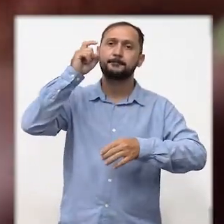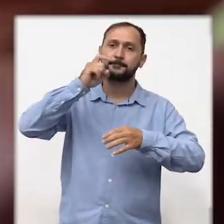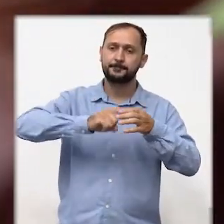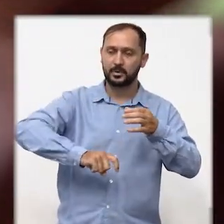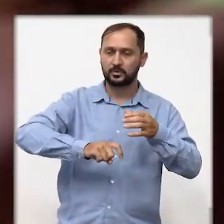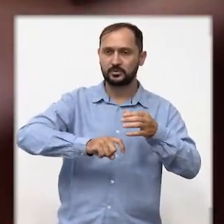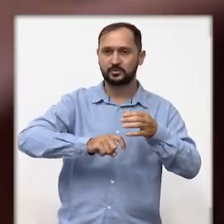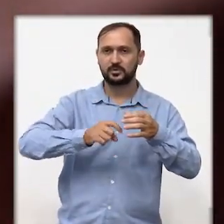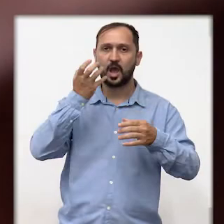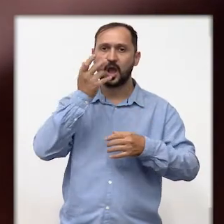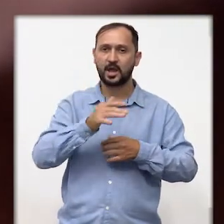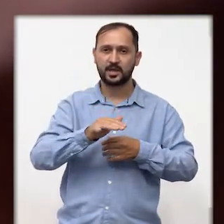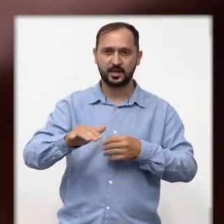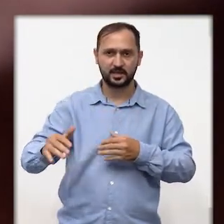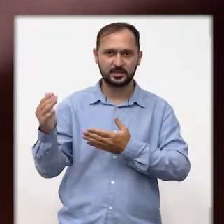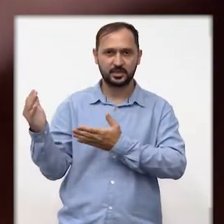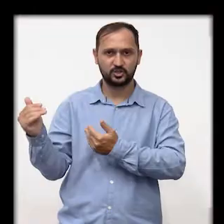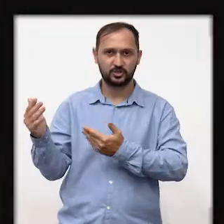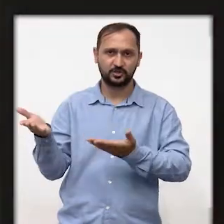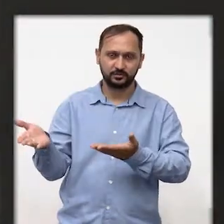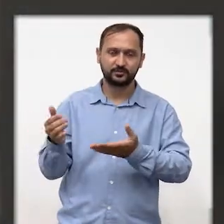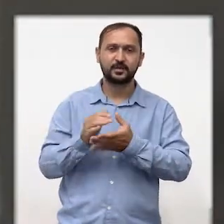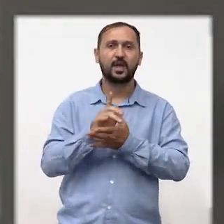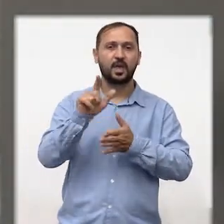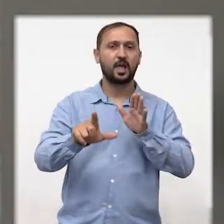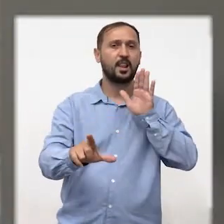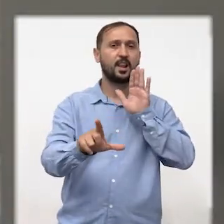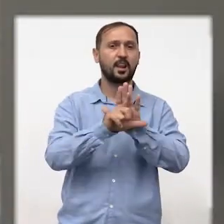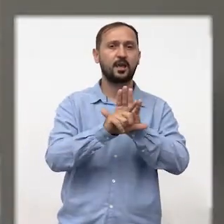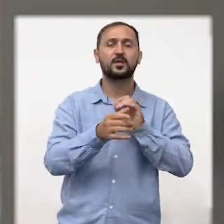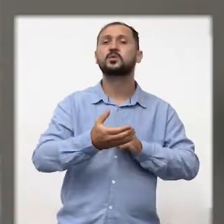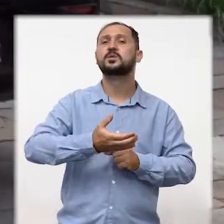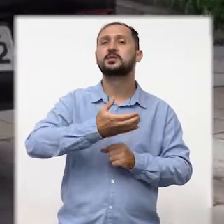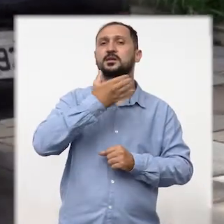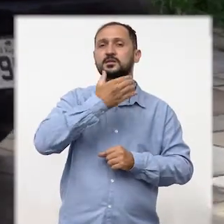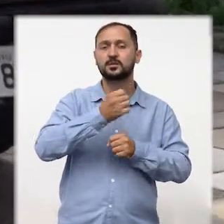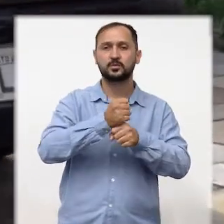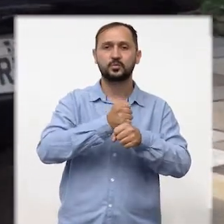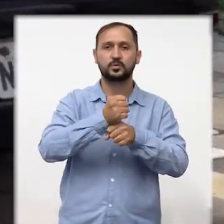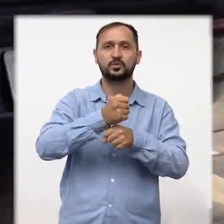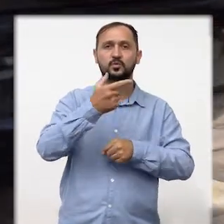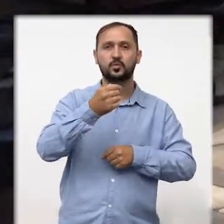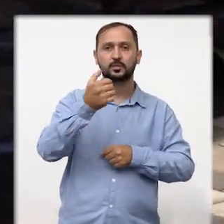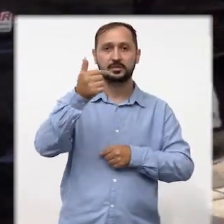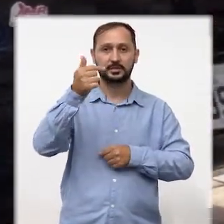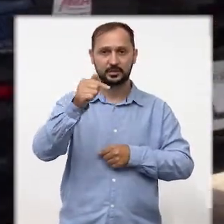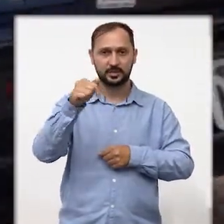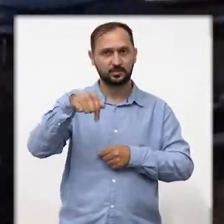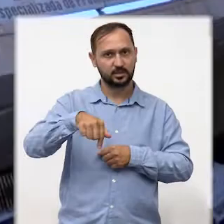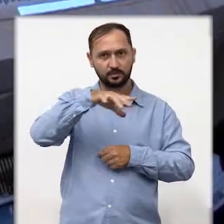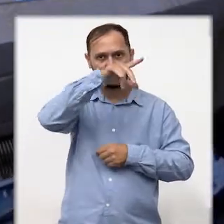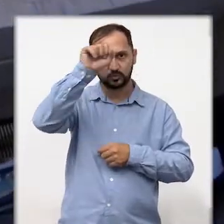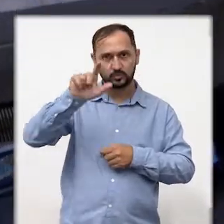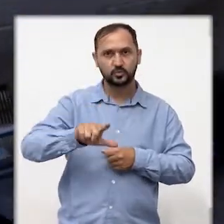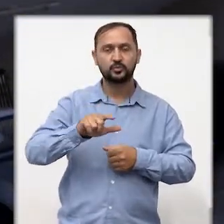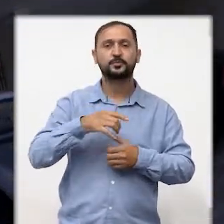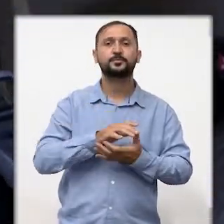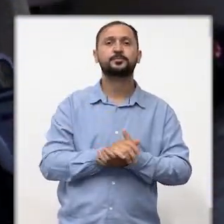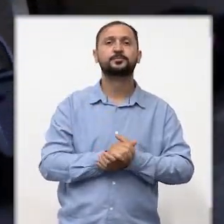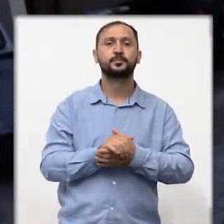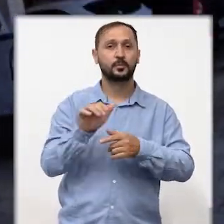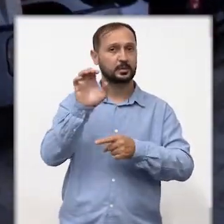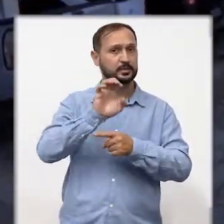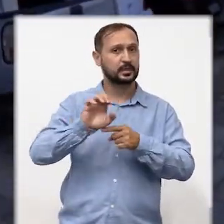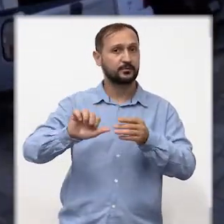exploração sexual contra crianças e adolescentes, é lei desde dezembro de 2017 no Mato Grosso do Sul.